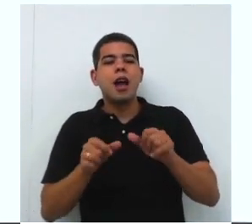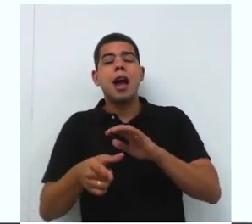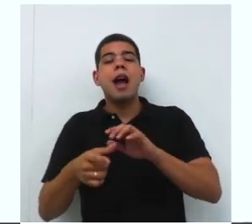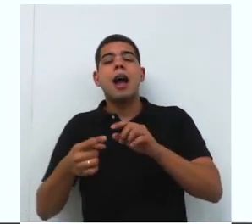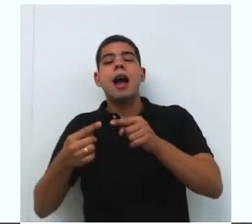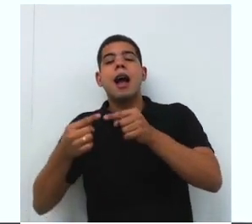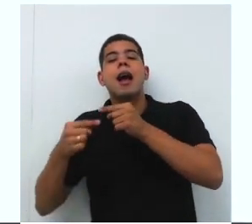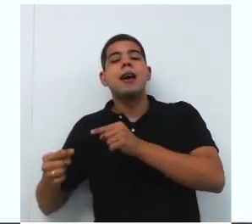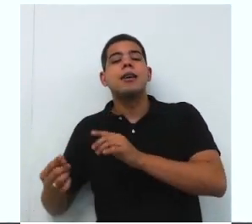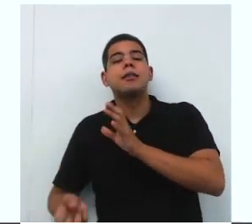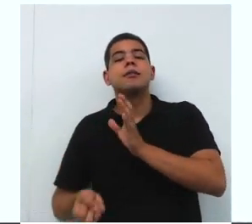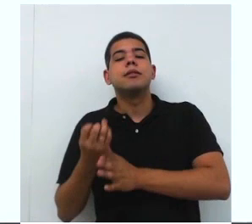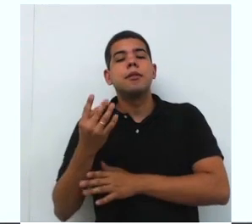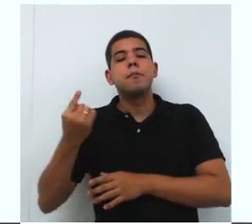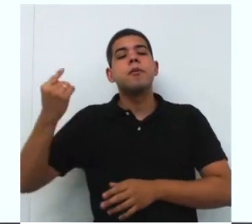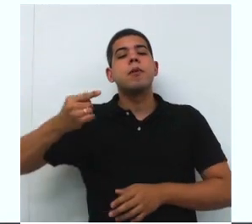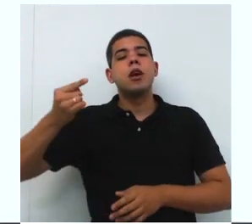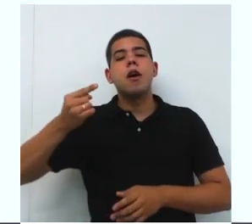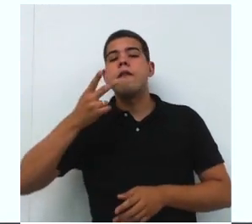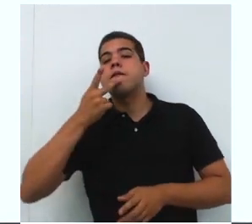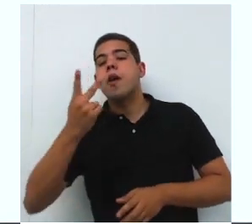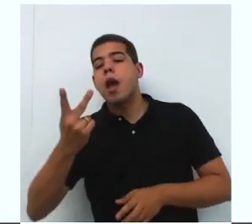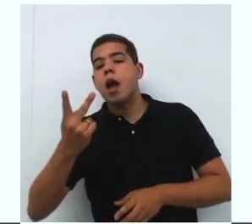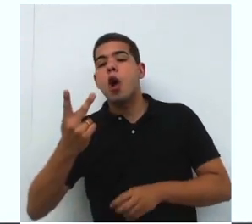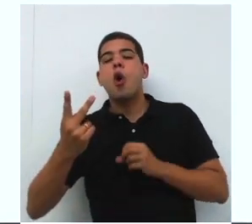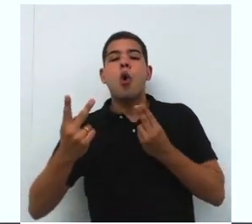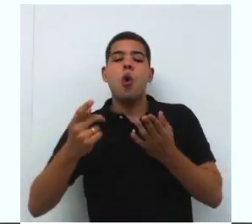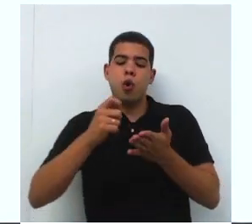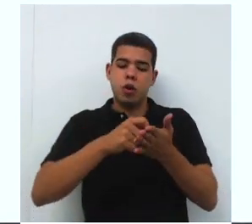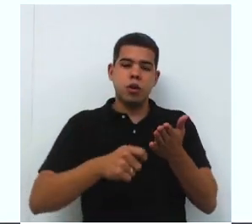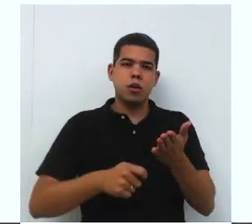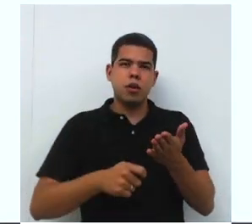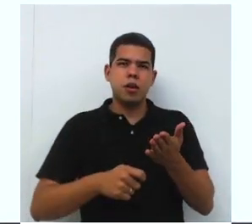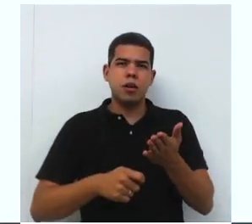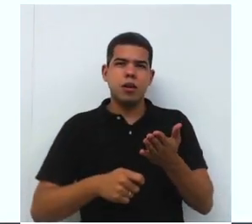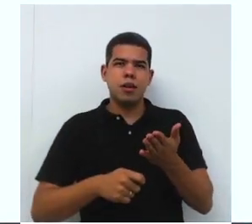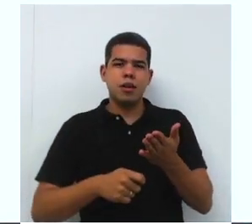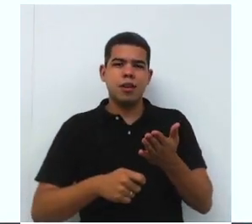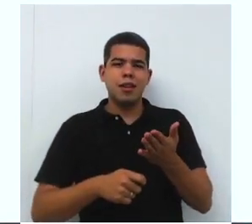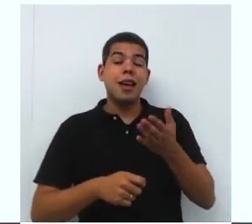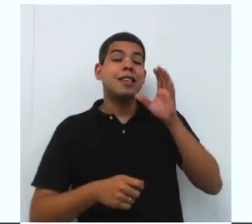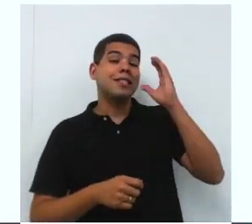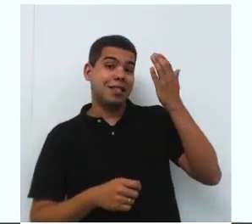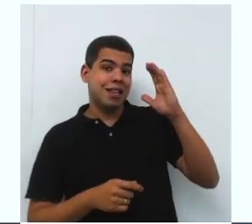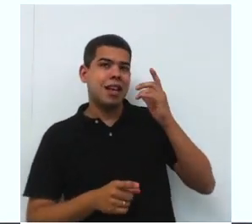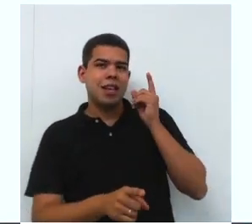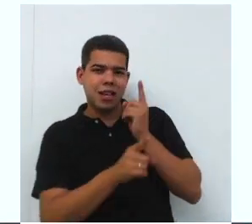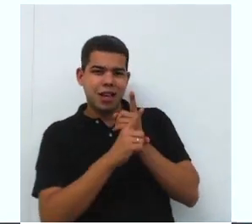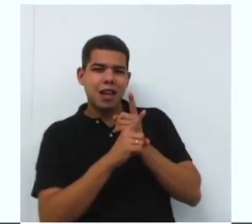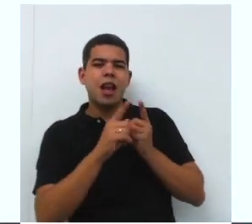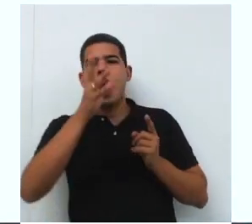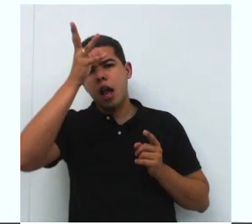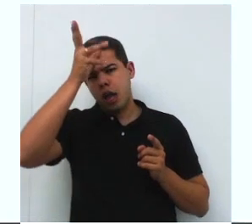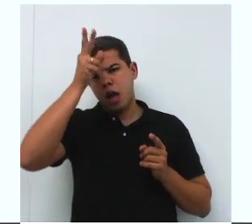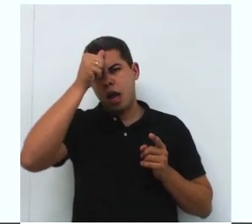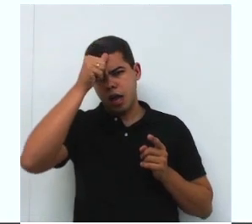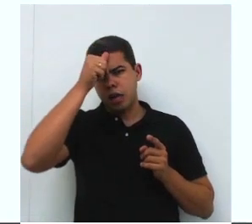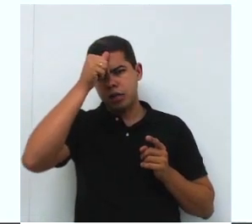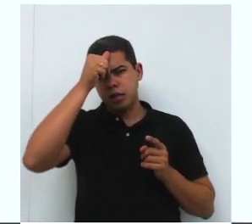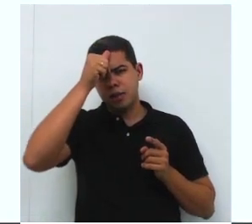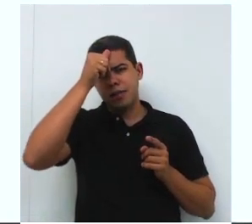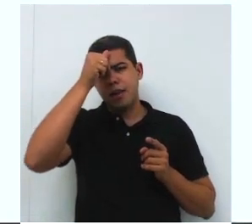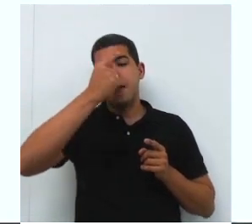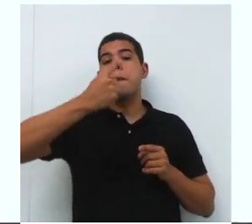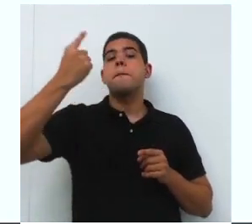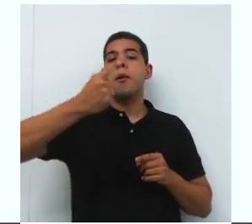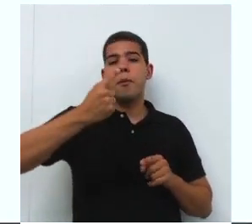No caso das ciências, quem veio antes pode ter certeza que foi a galinha, viu? Porque ela só bota o ovo